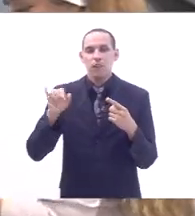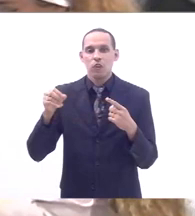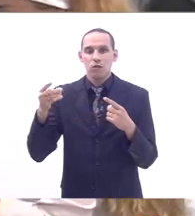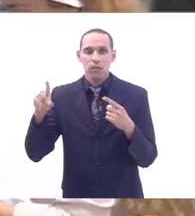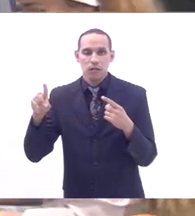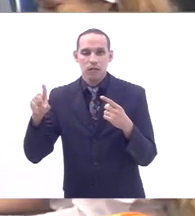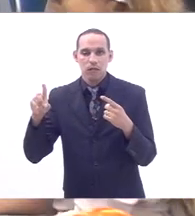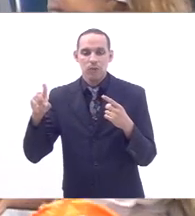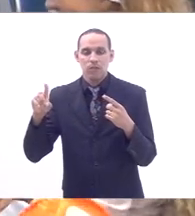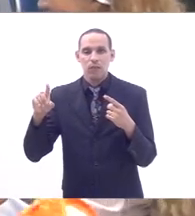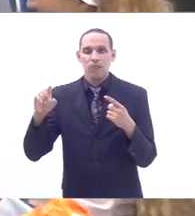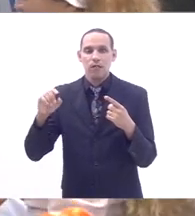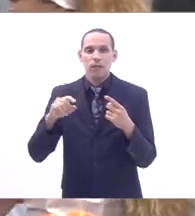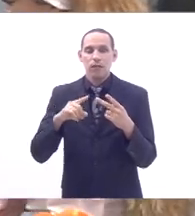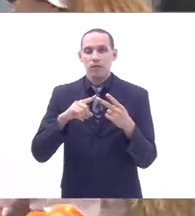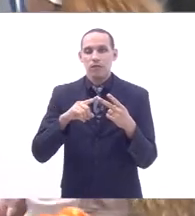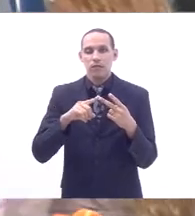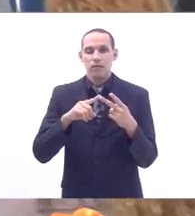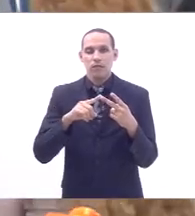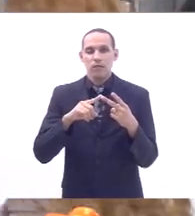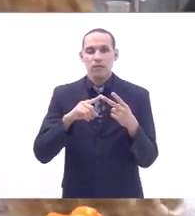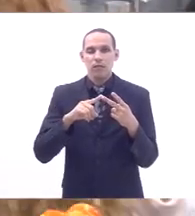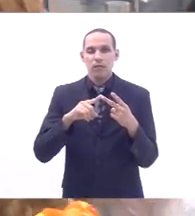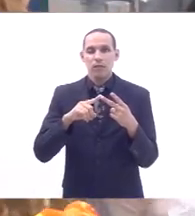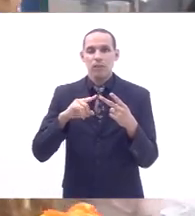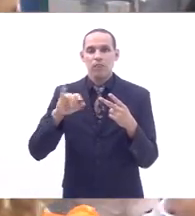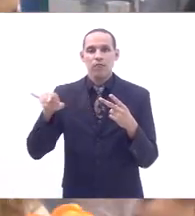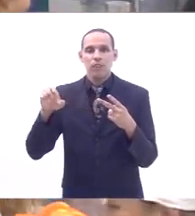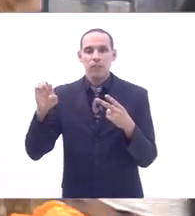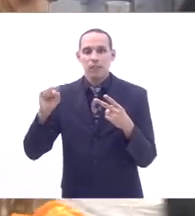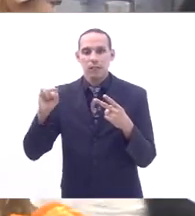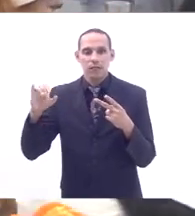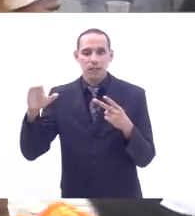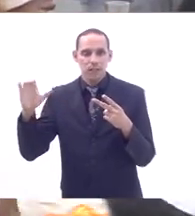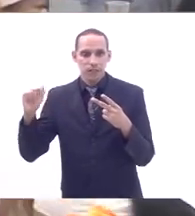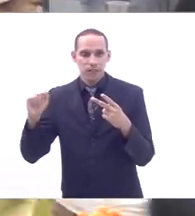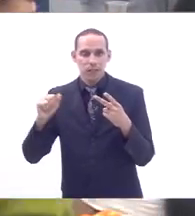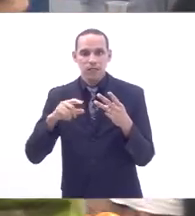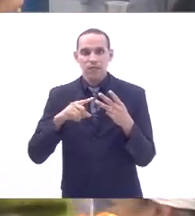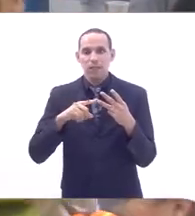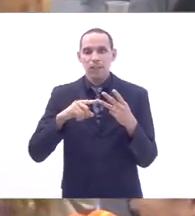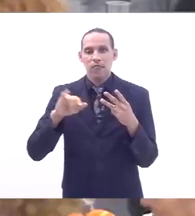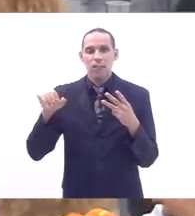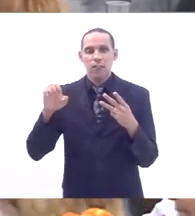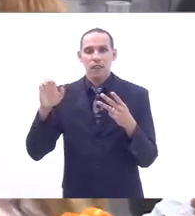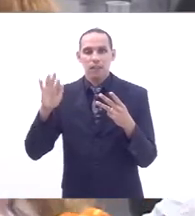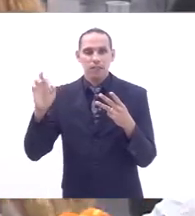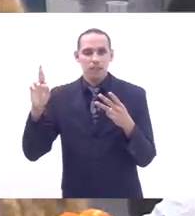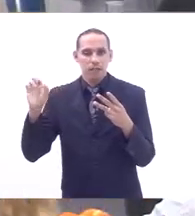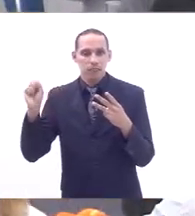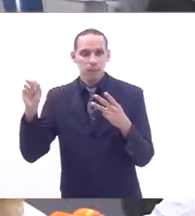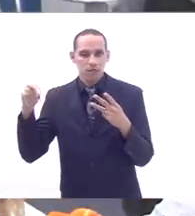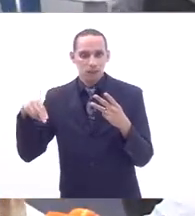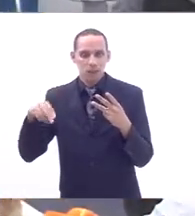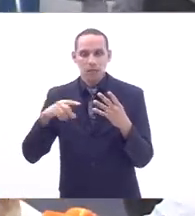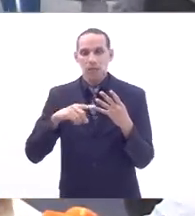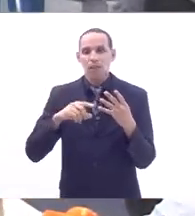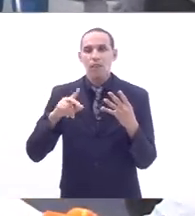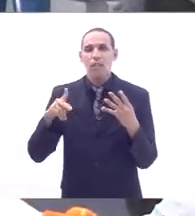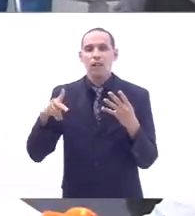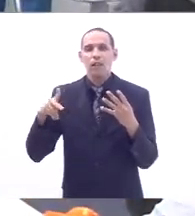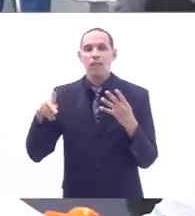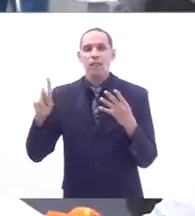João Aldez, Jéssica de Lima, Jefferson Lopes e